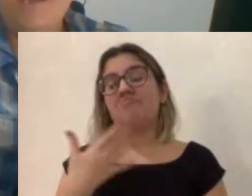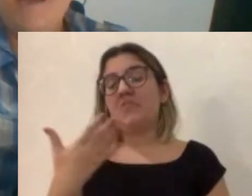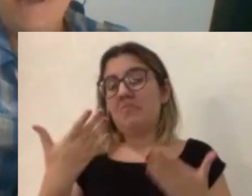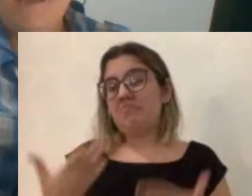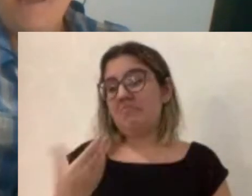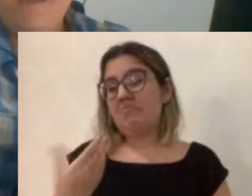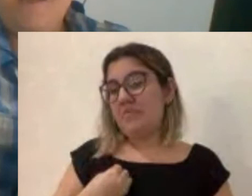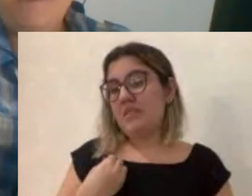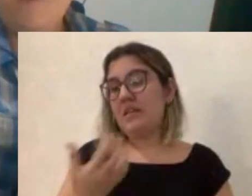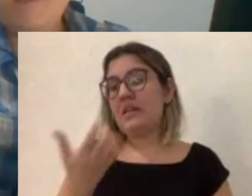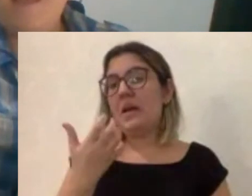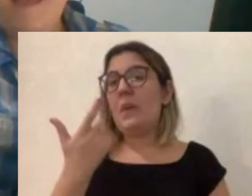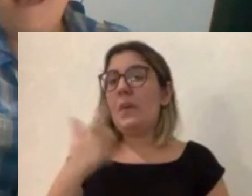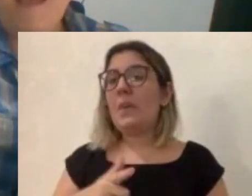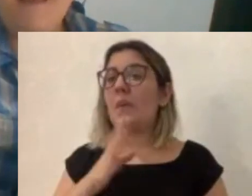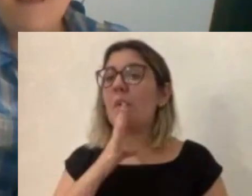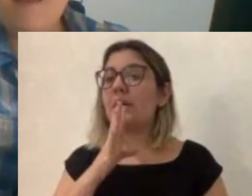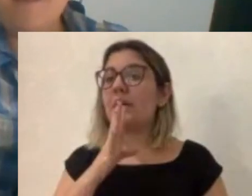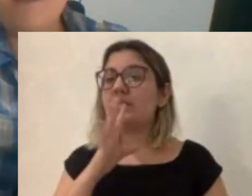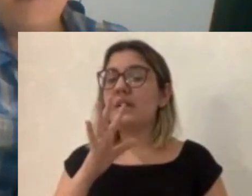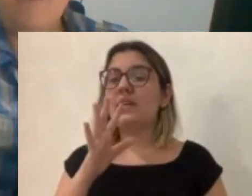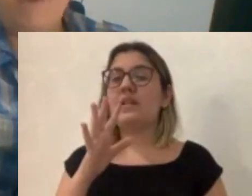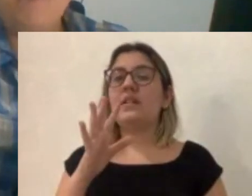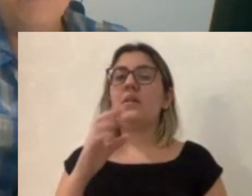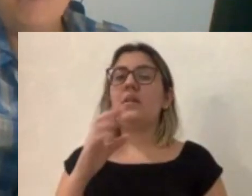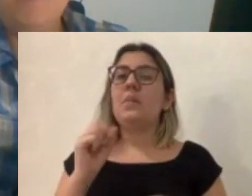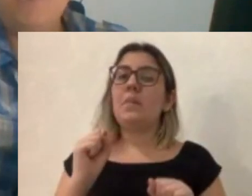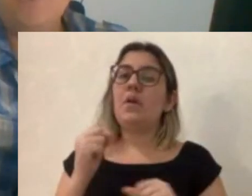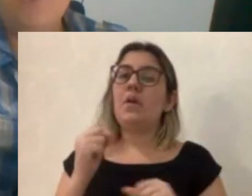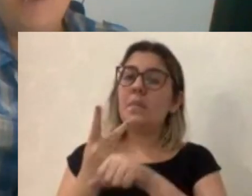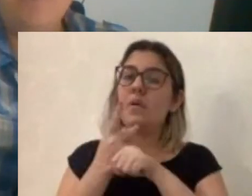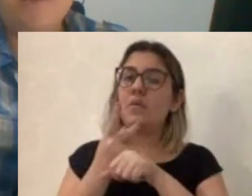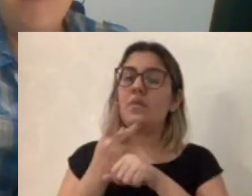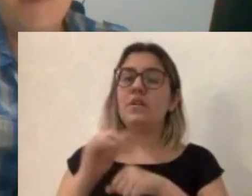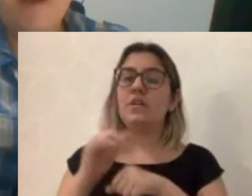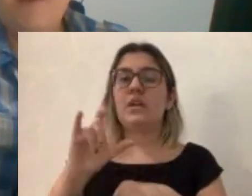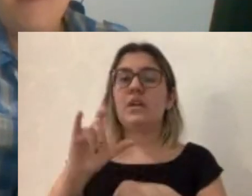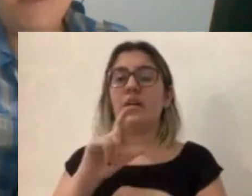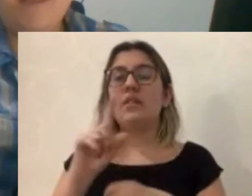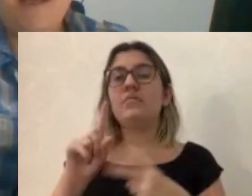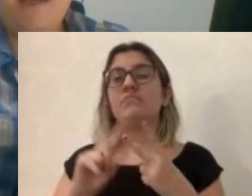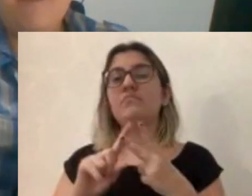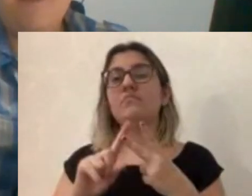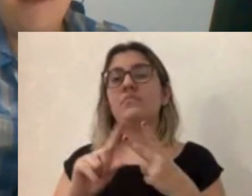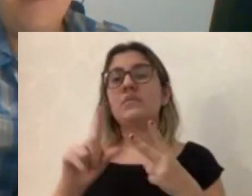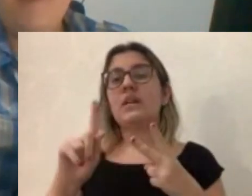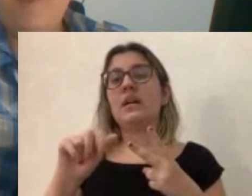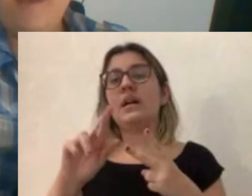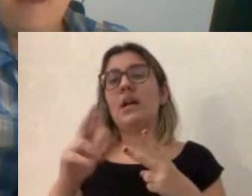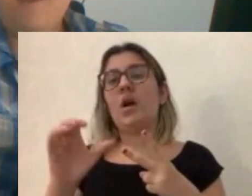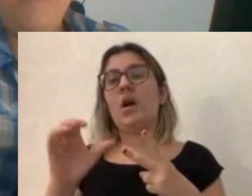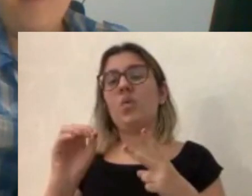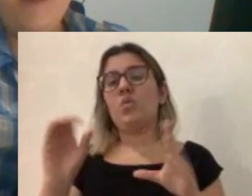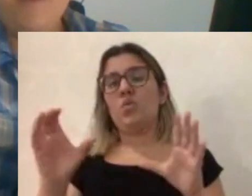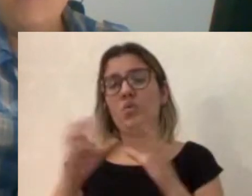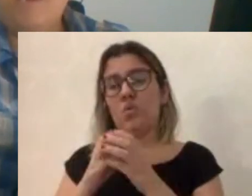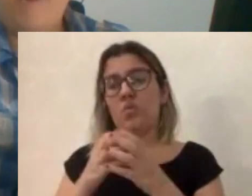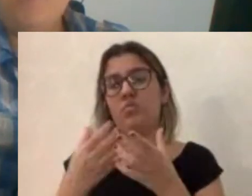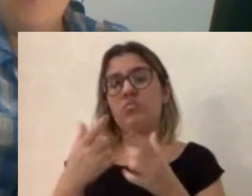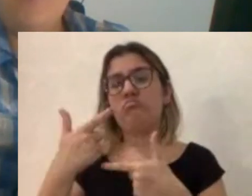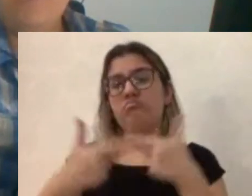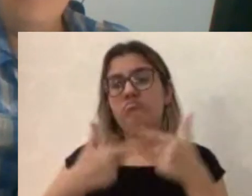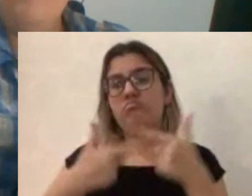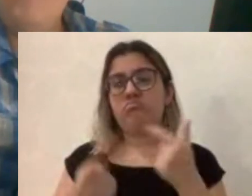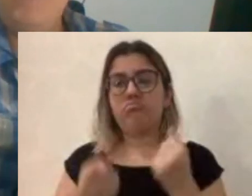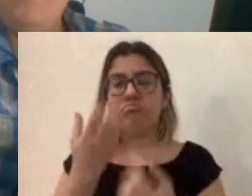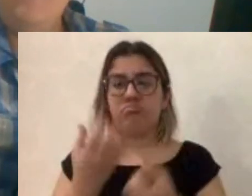prazer. E estamos aqui, e quem quiser conhecer mais, é só se fechar os olhos no meu Instagram, no Coletivo Desvio Padrão.